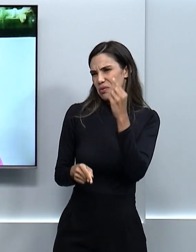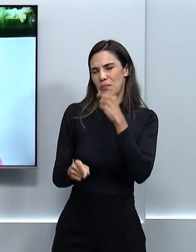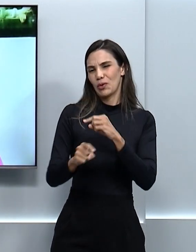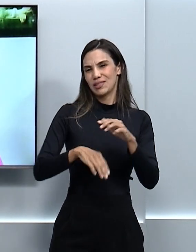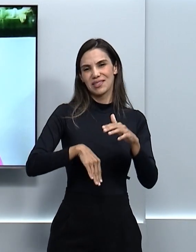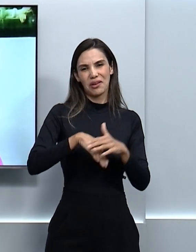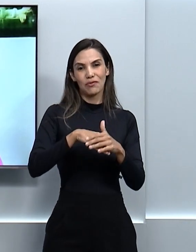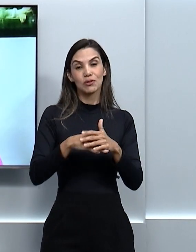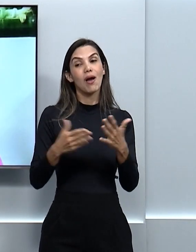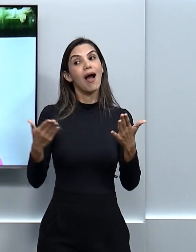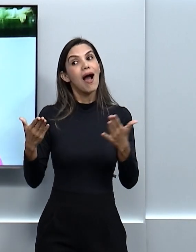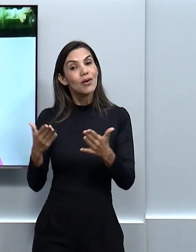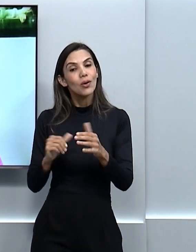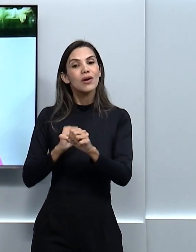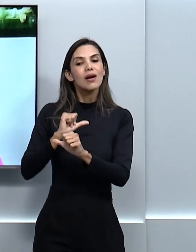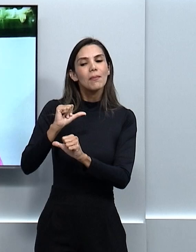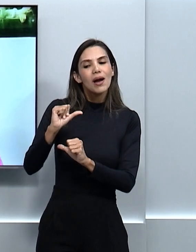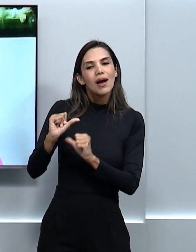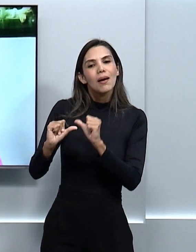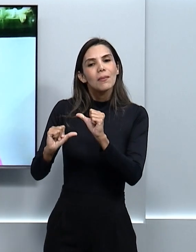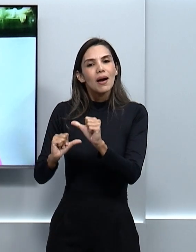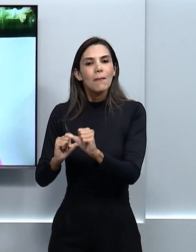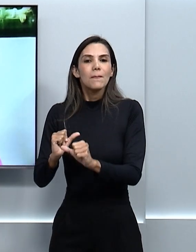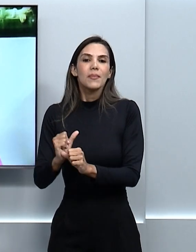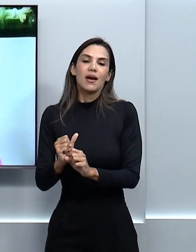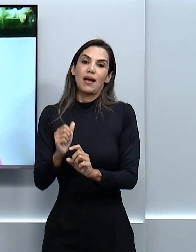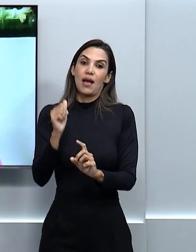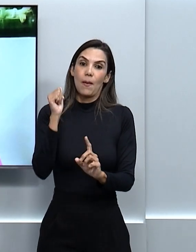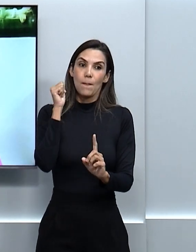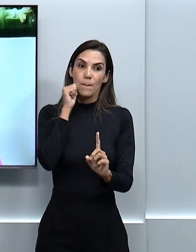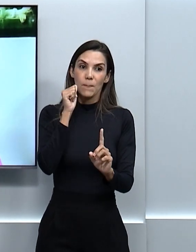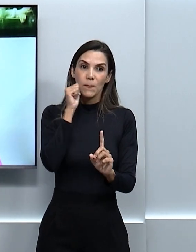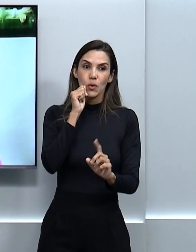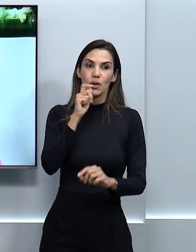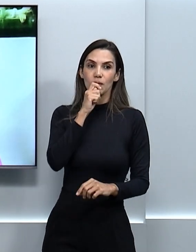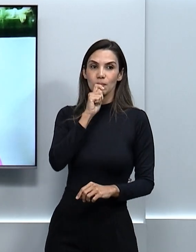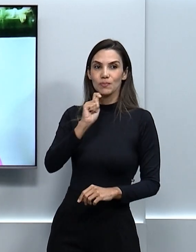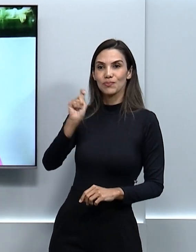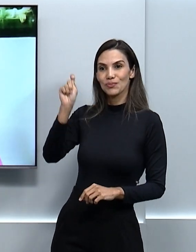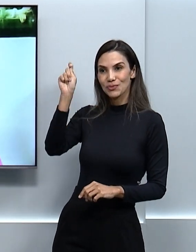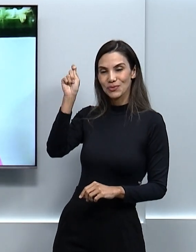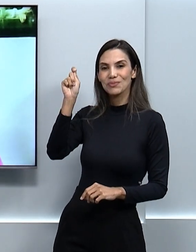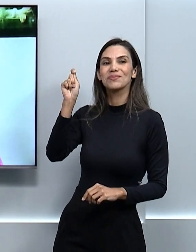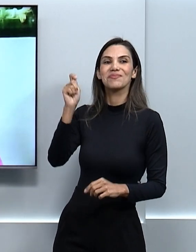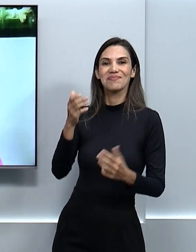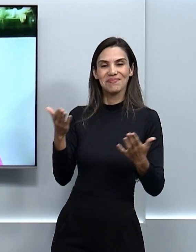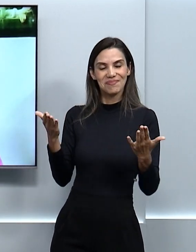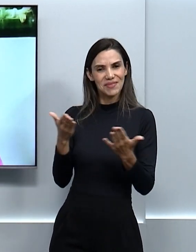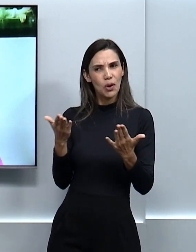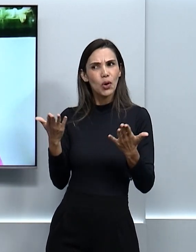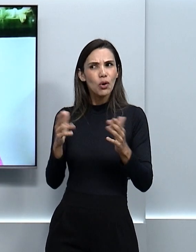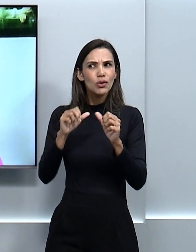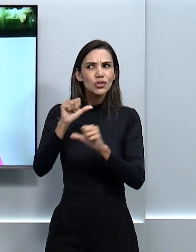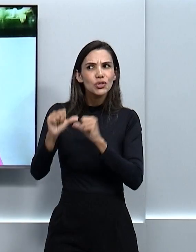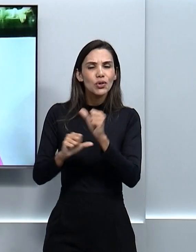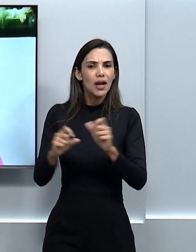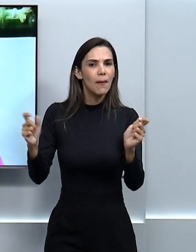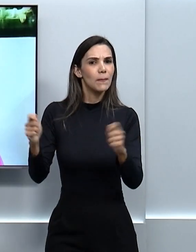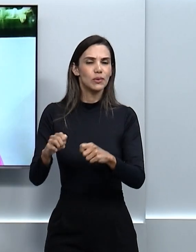times de futebol brasileiros, as árbitras também demoraram a chegar no campo, né? É possível a gente mudar essa realidade?